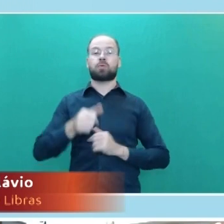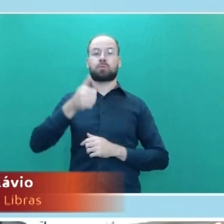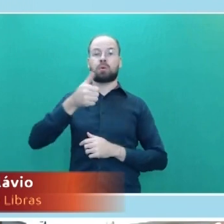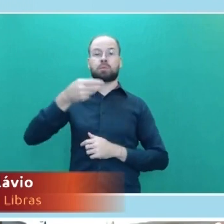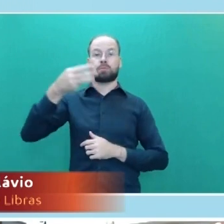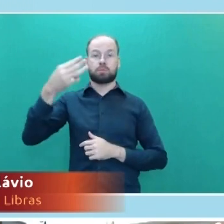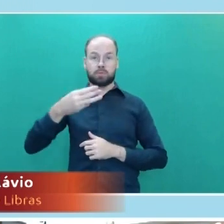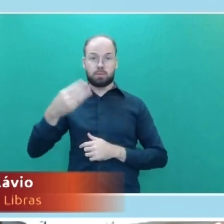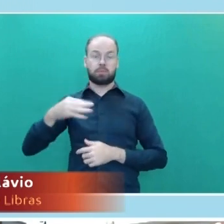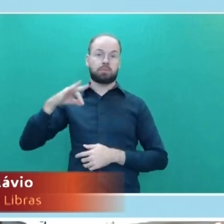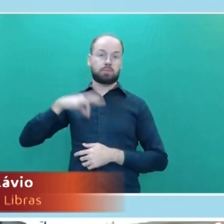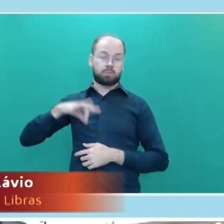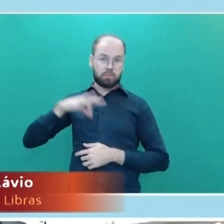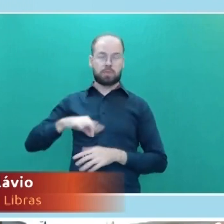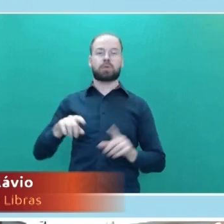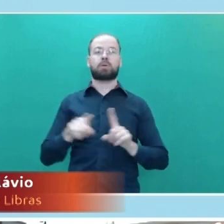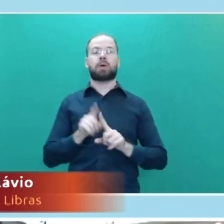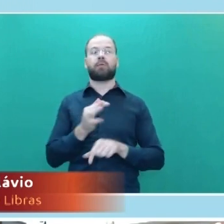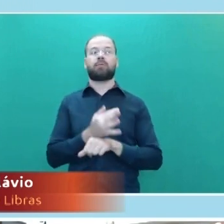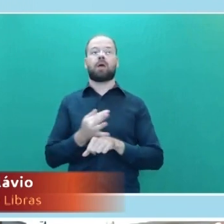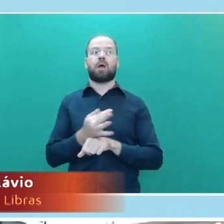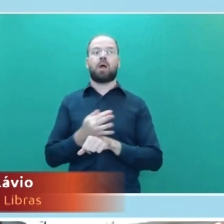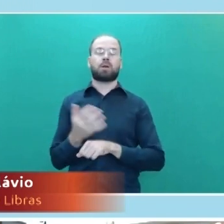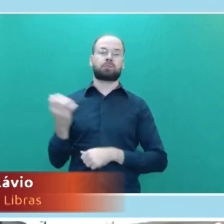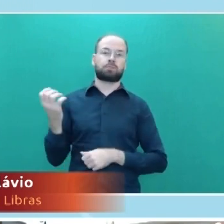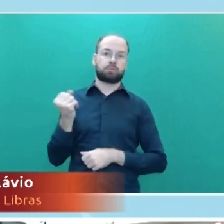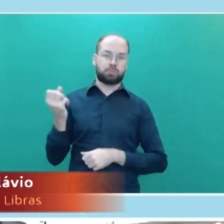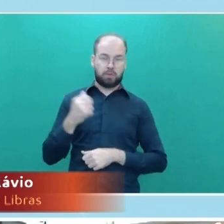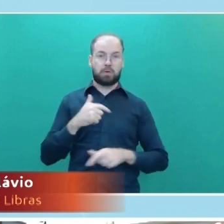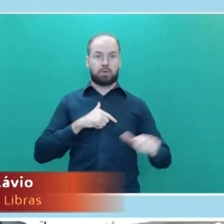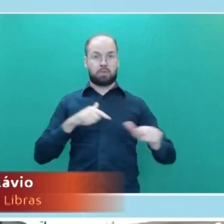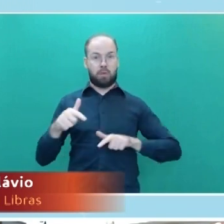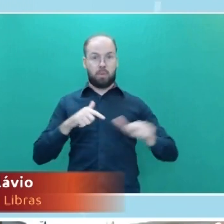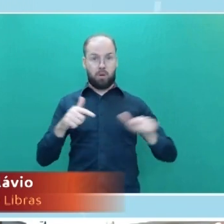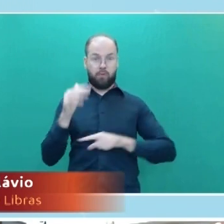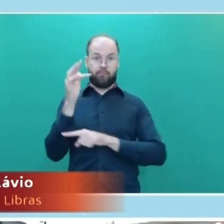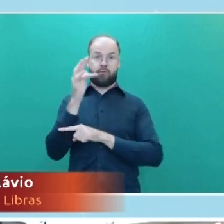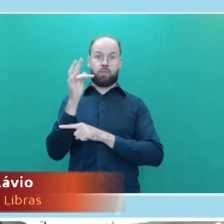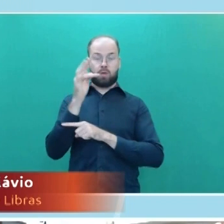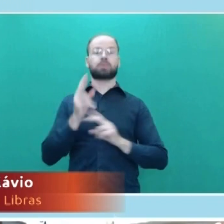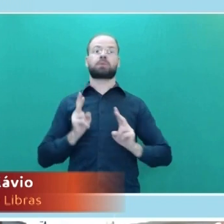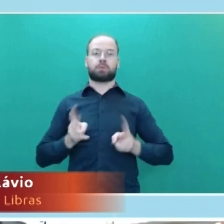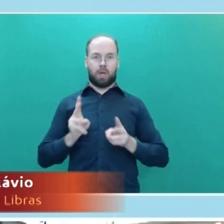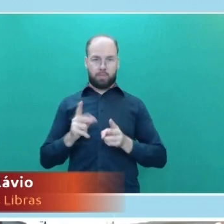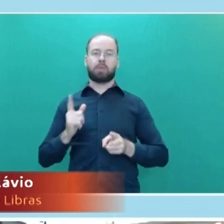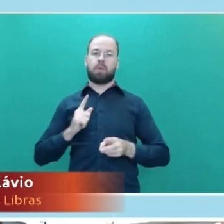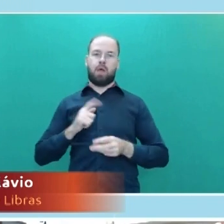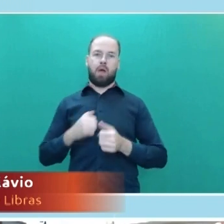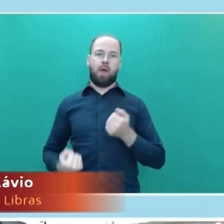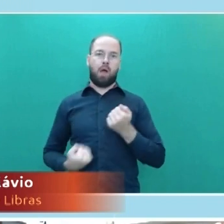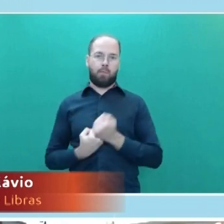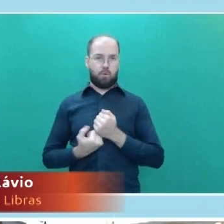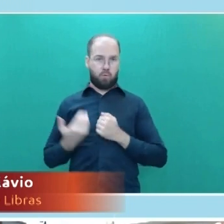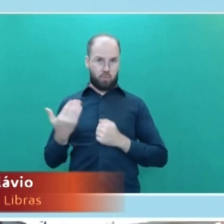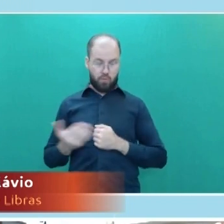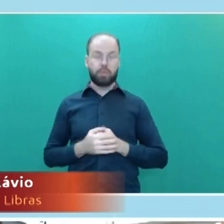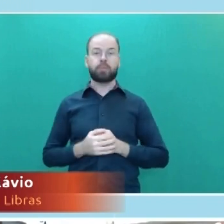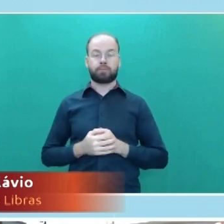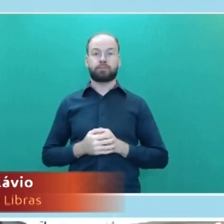férias remuneradas, que o trabalhador informal sempre está afastado disso. Agora, a gente não